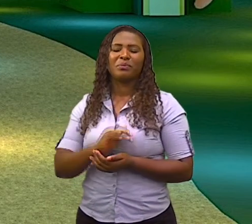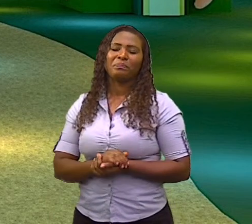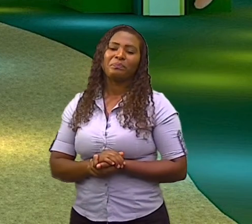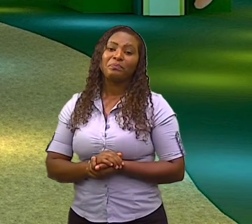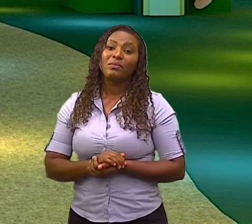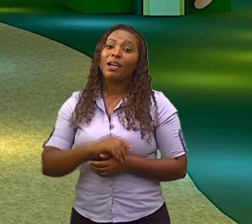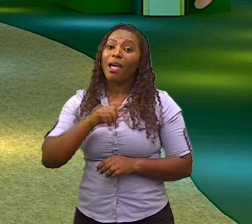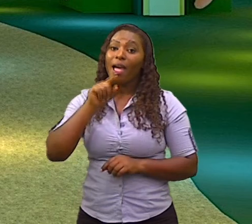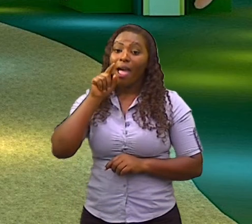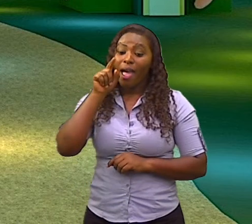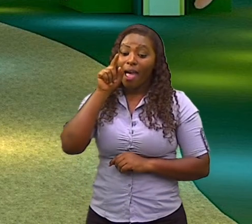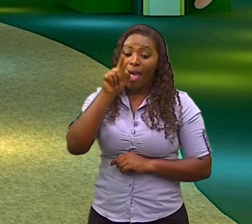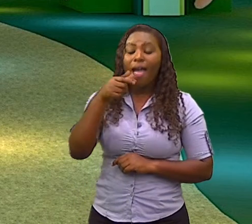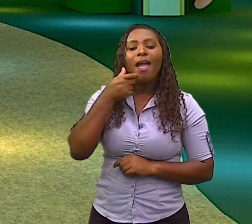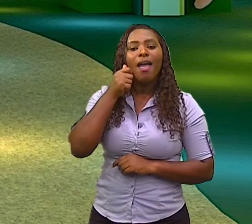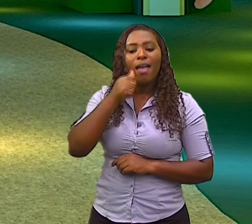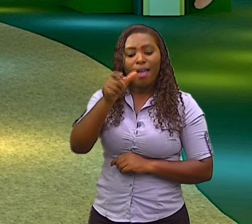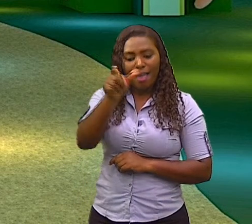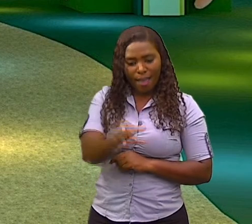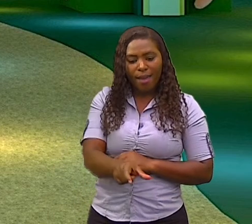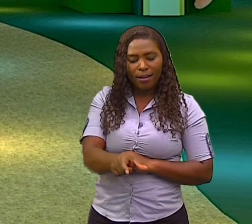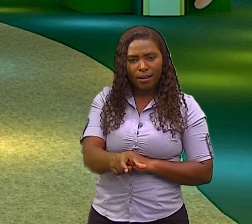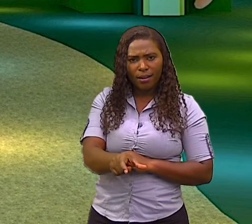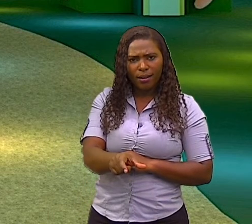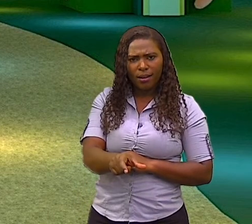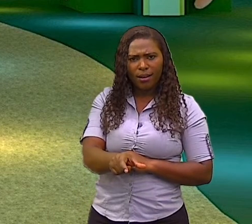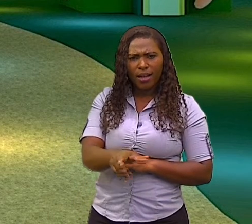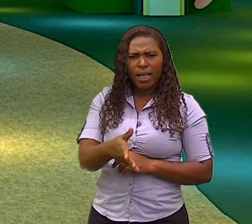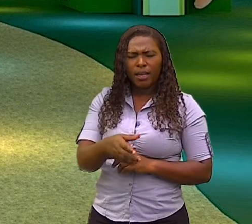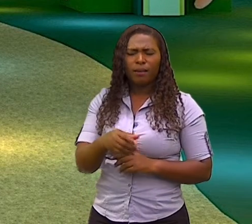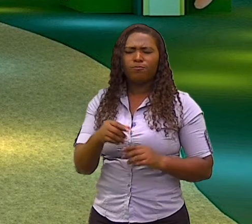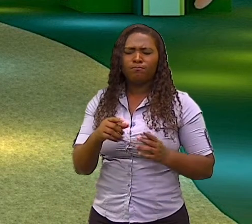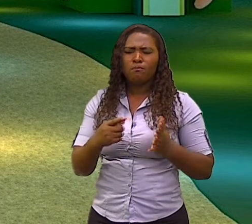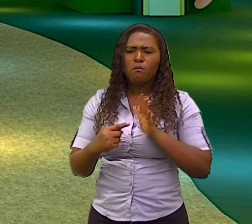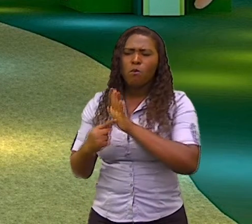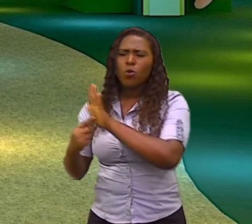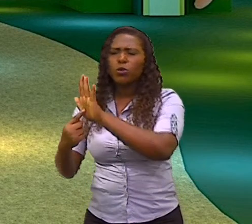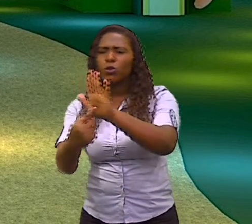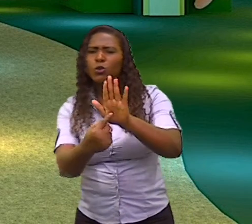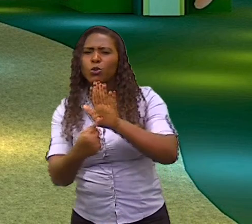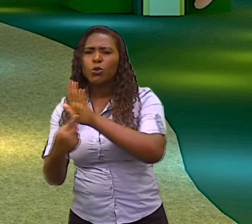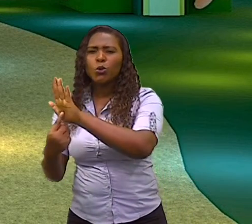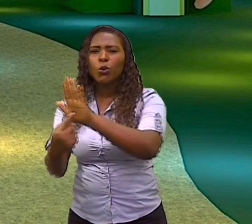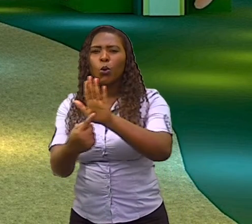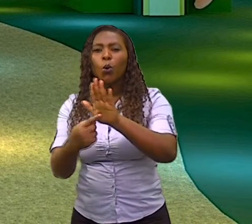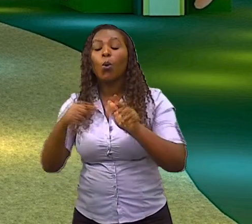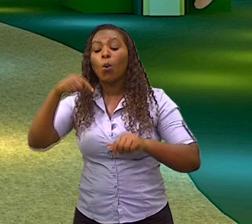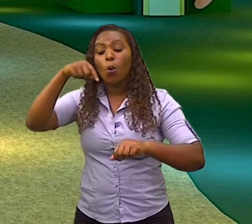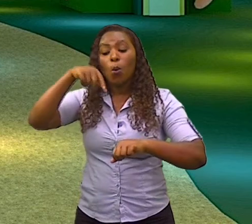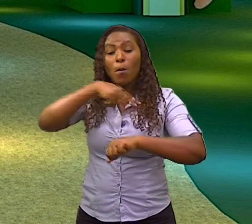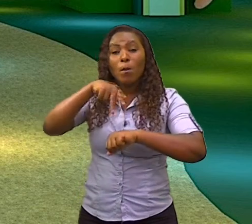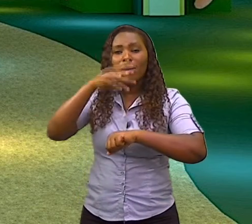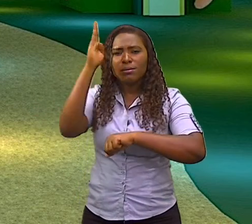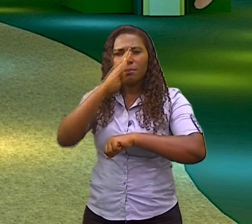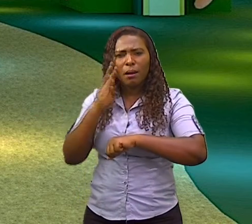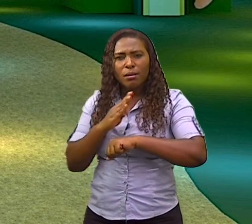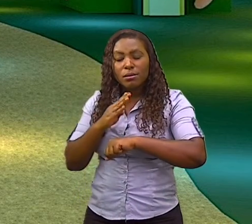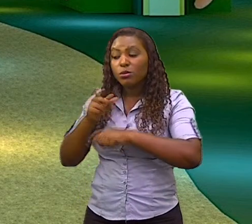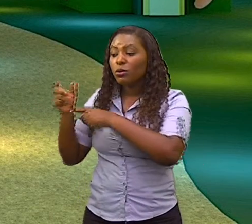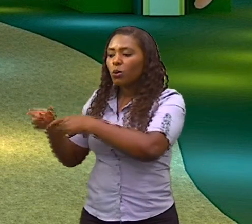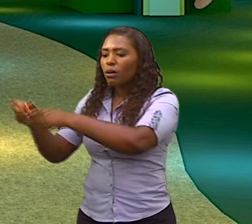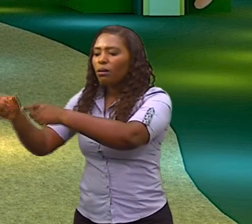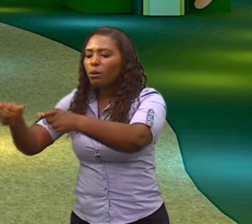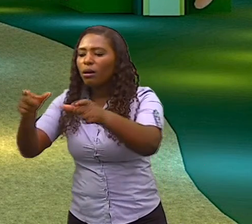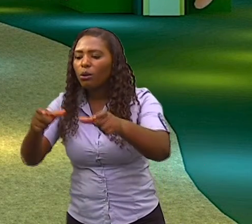nossas terras. Deu para poder visualizar um pouco da arte através das telas desses